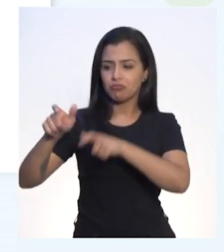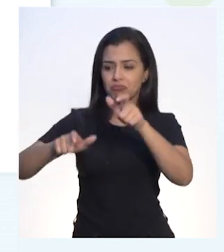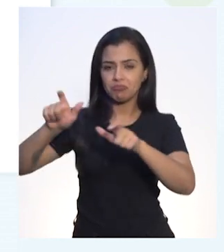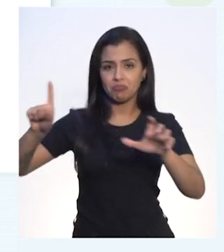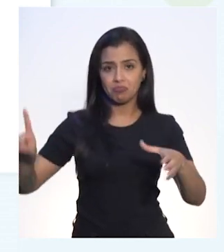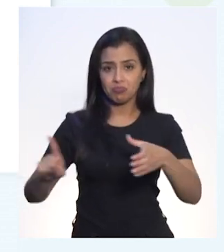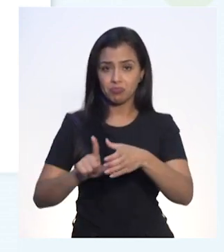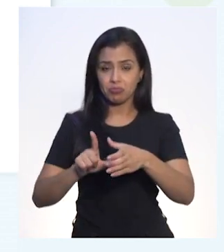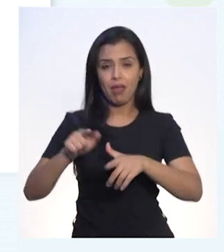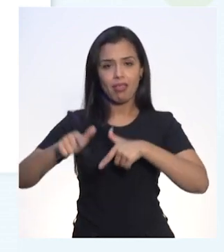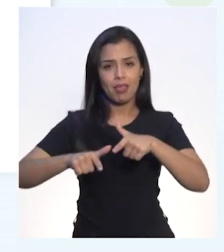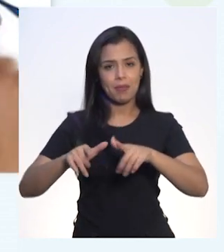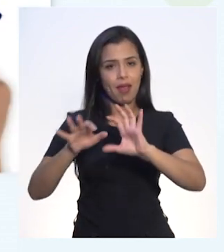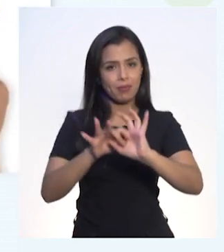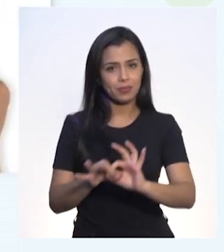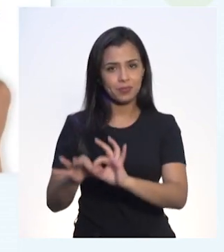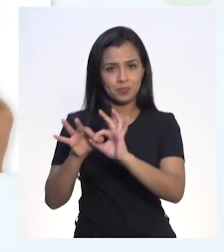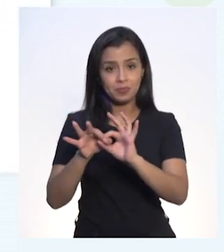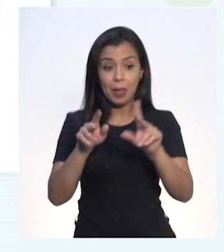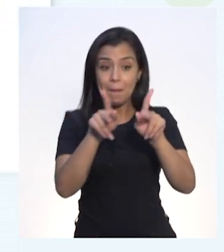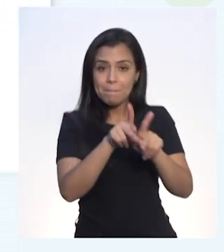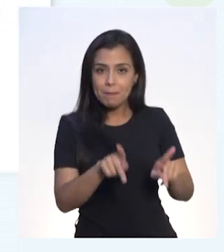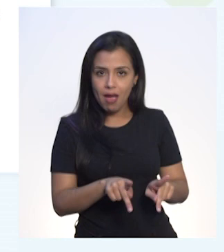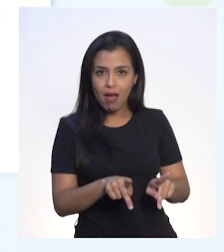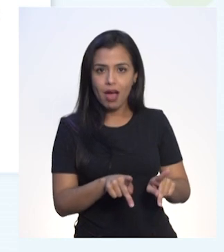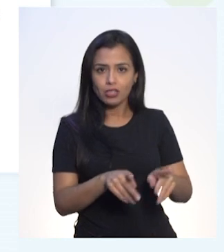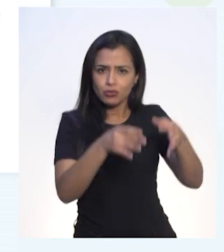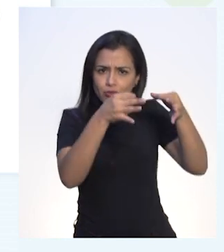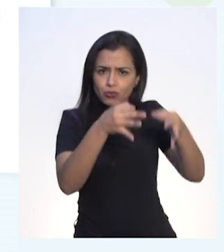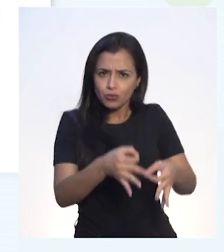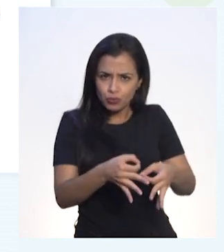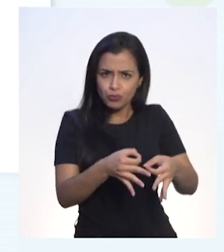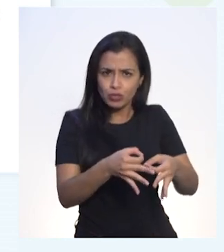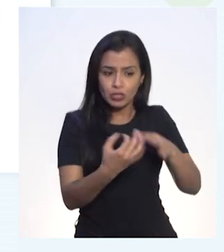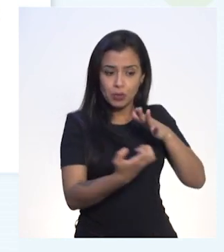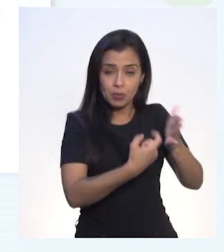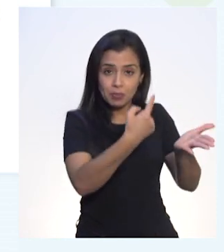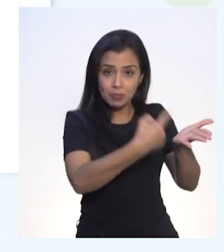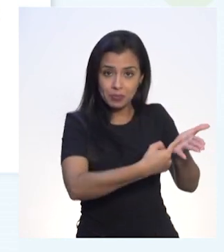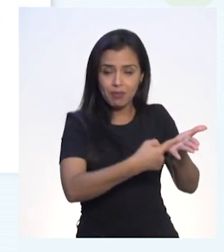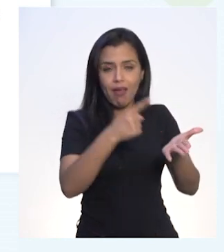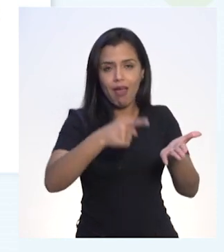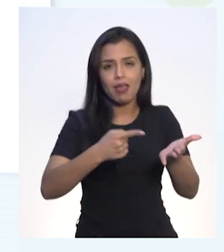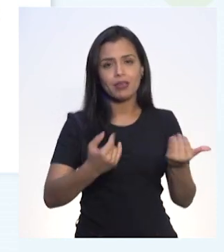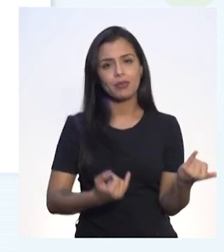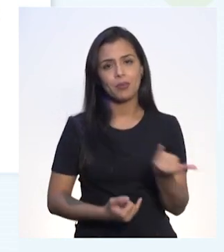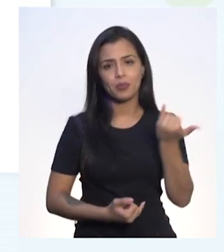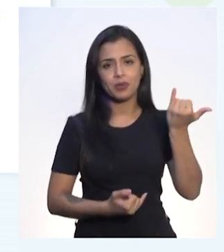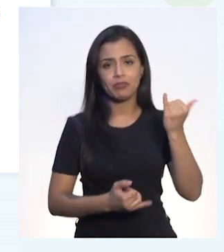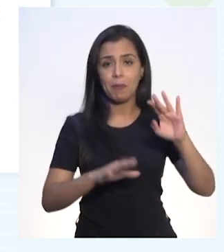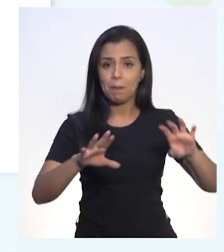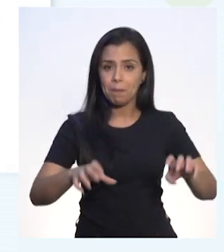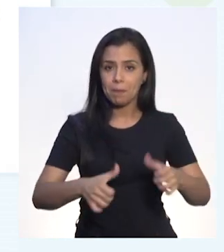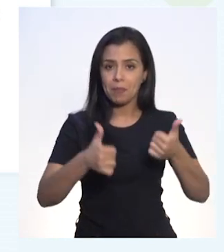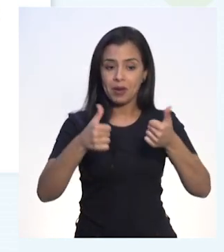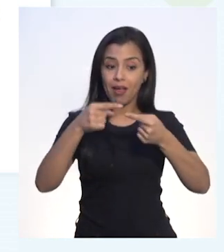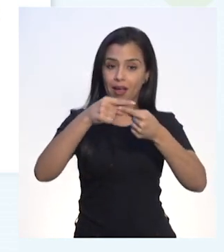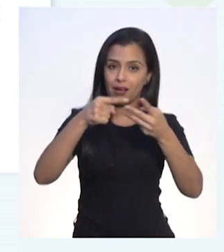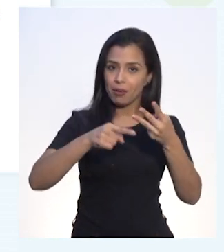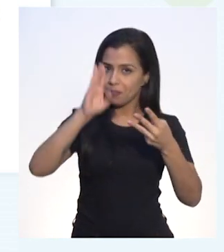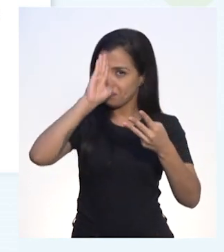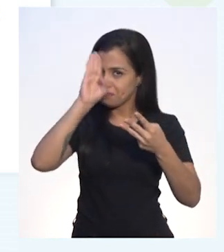trabalharem em conjunto. Paz, justiça e instituições sólidas são essenciais para melhorias nos 3